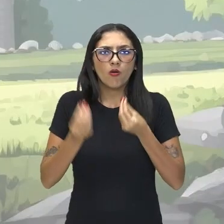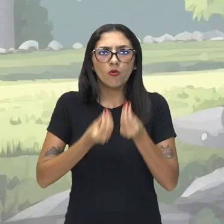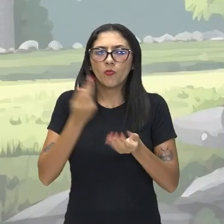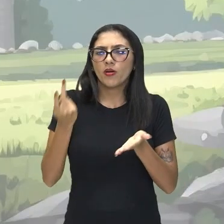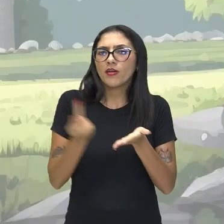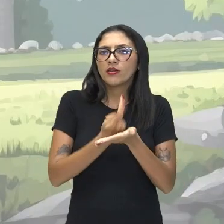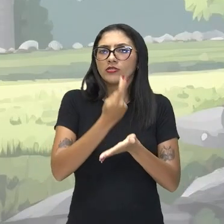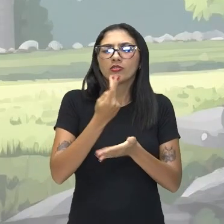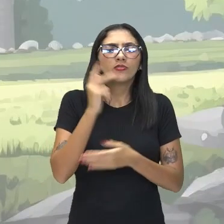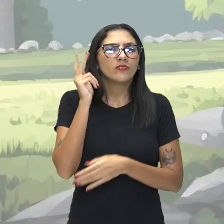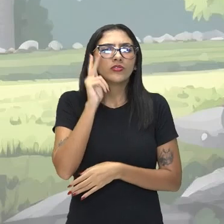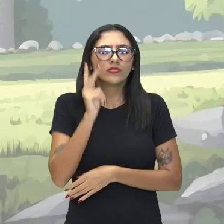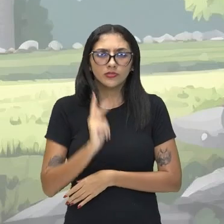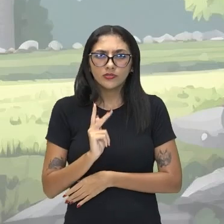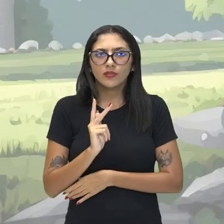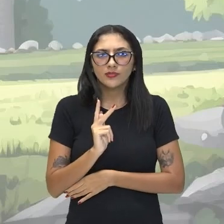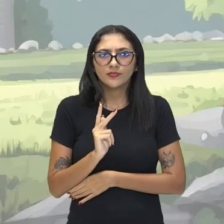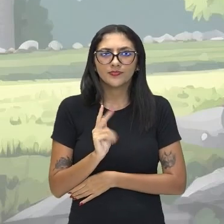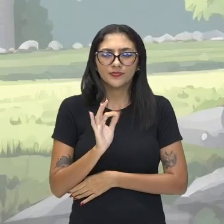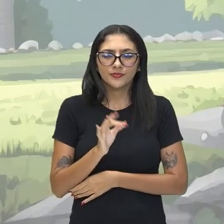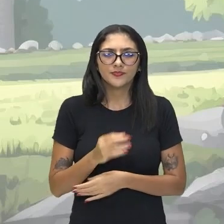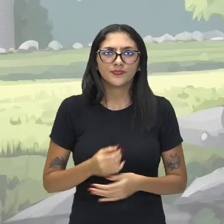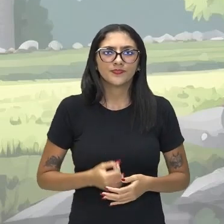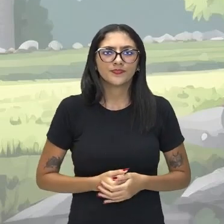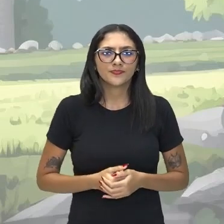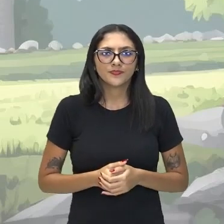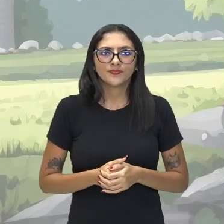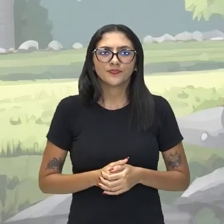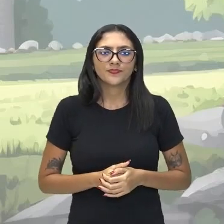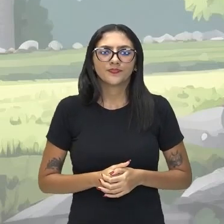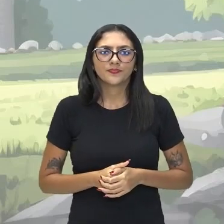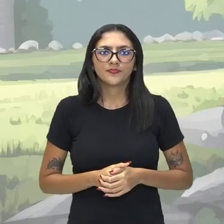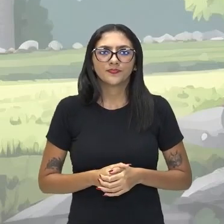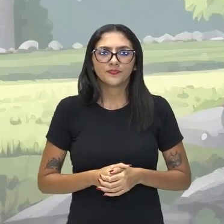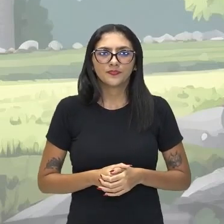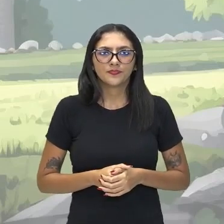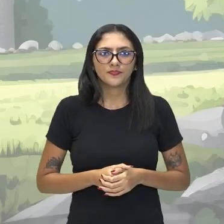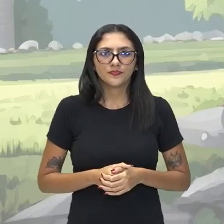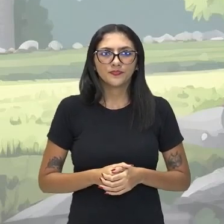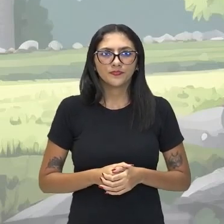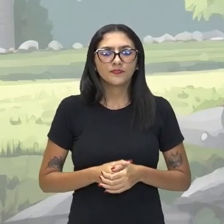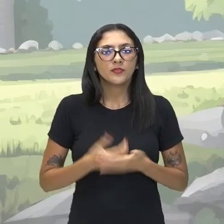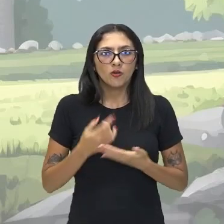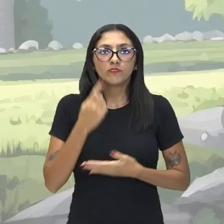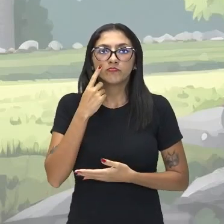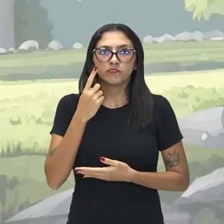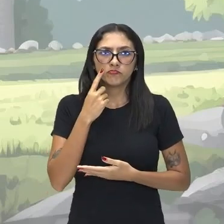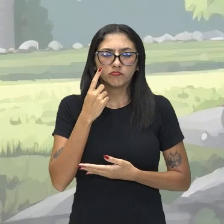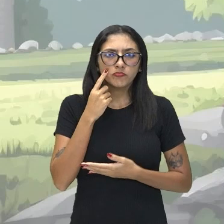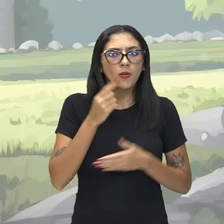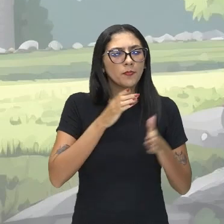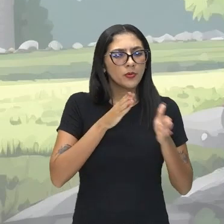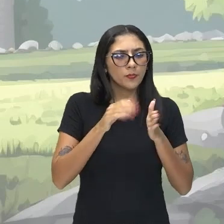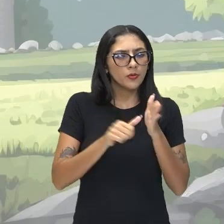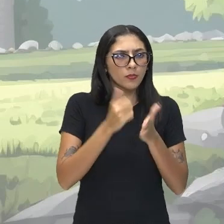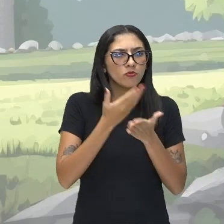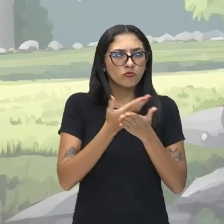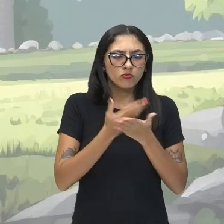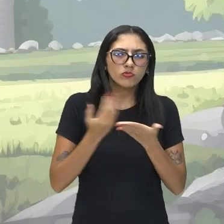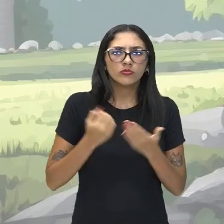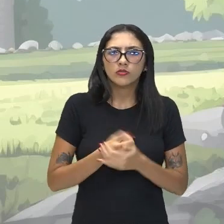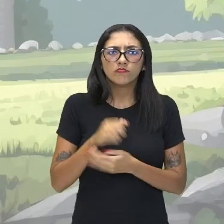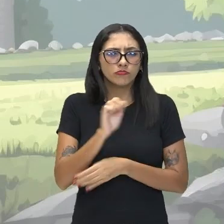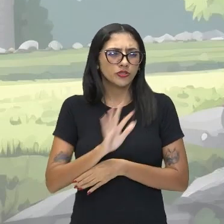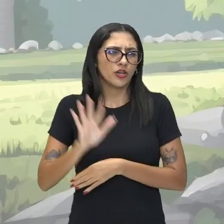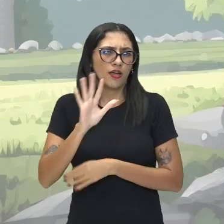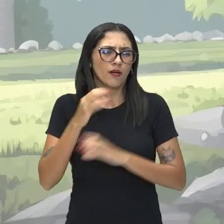ali aquela narrativa, certo? Bom, nós vimos até agora, né, características gerais dos